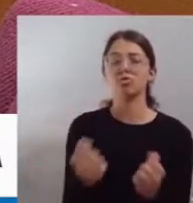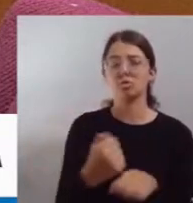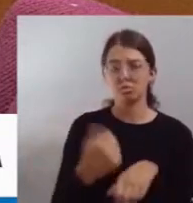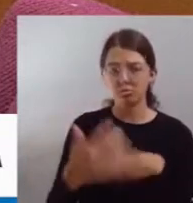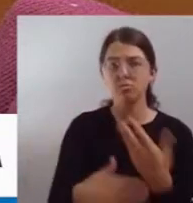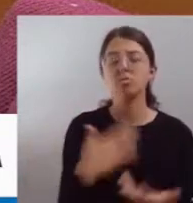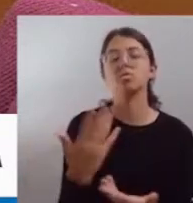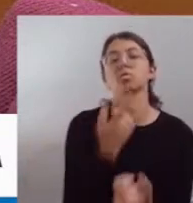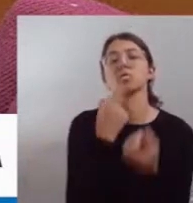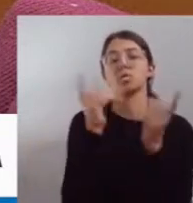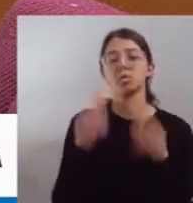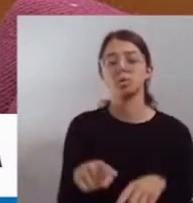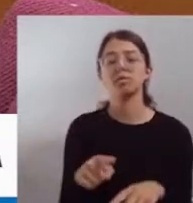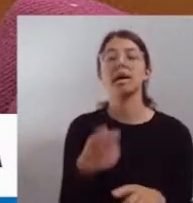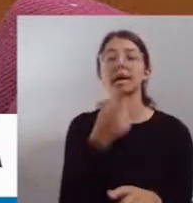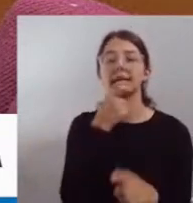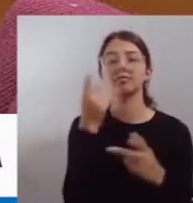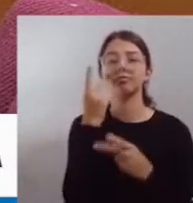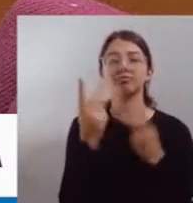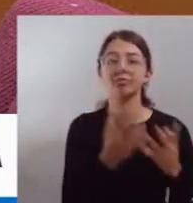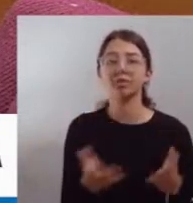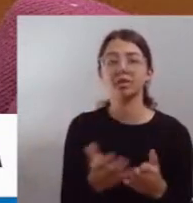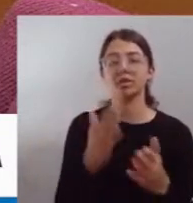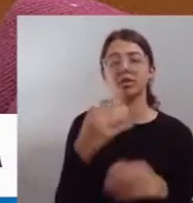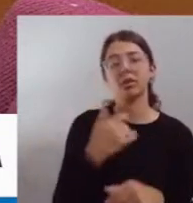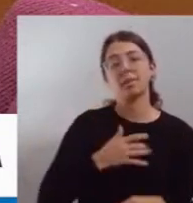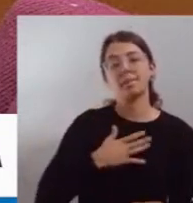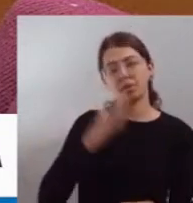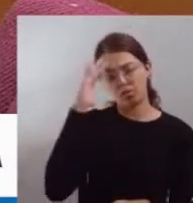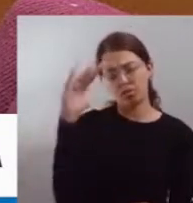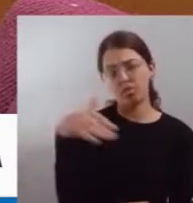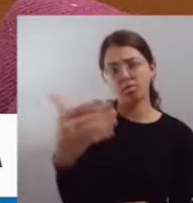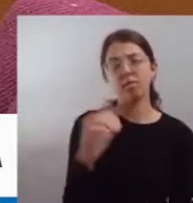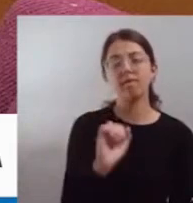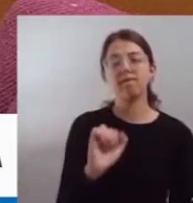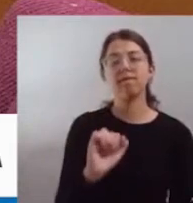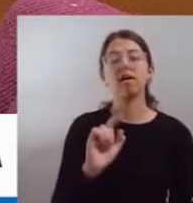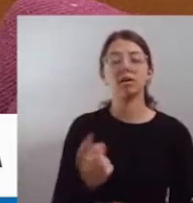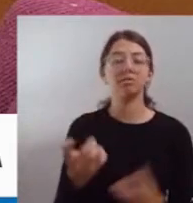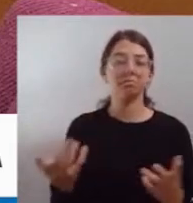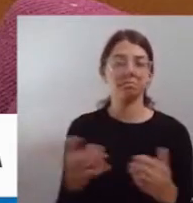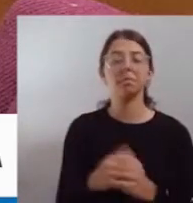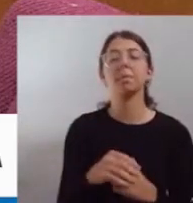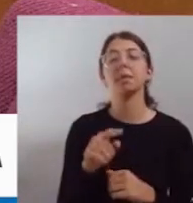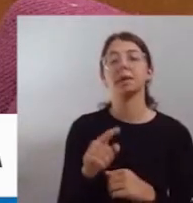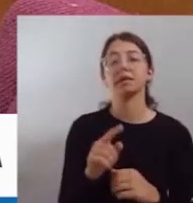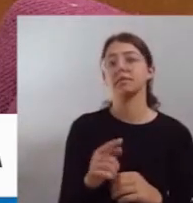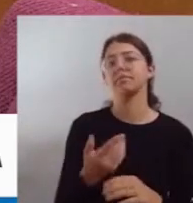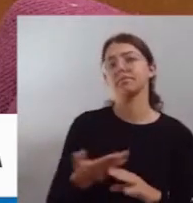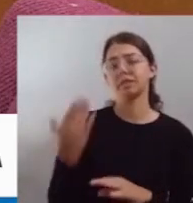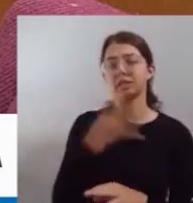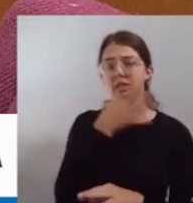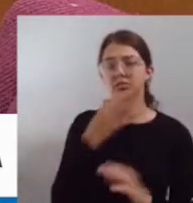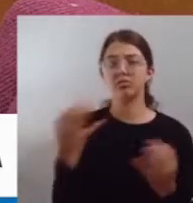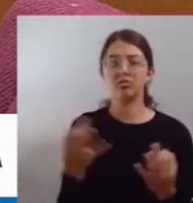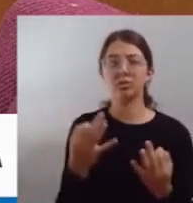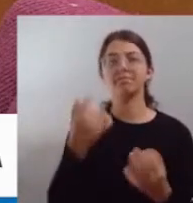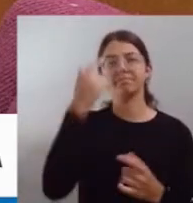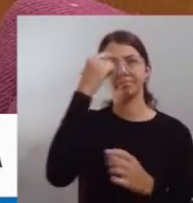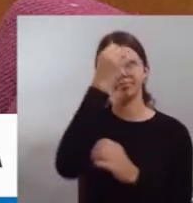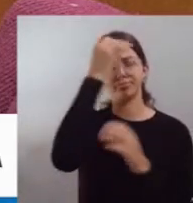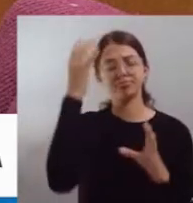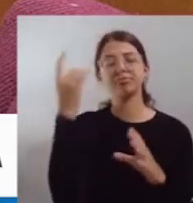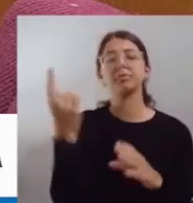uma avaliação estratégica do seu futuro empresarial. Tendo em consideração o acima referido, recomenda-se uma estratégia adequada